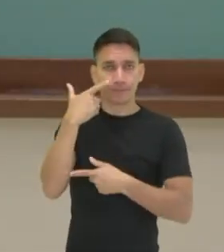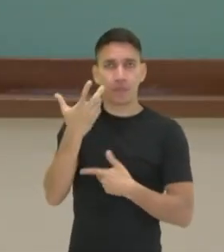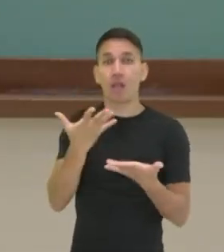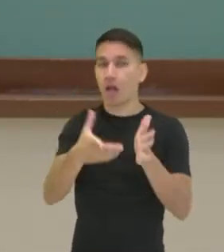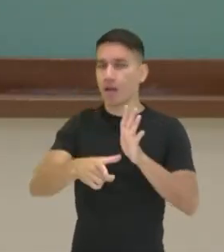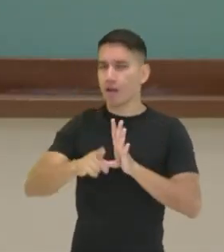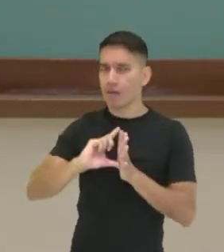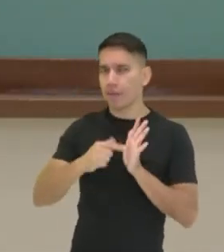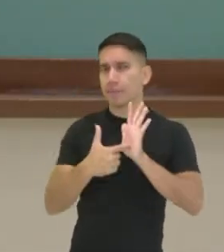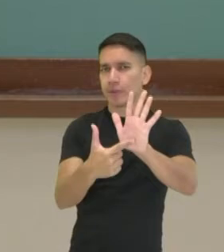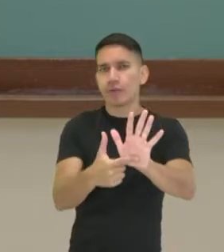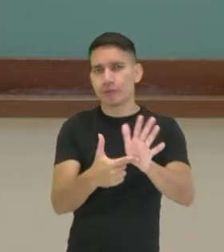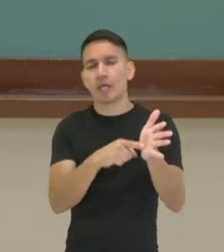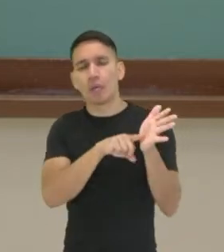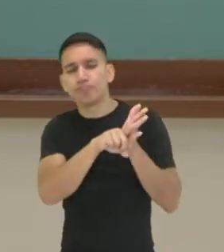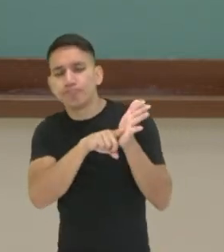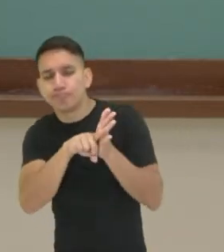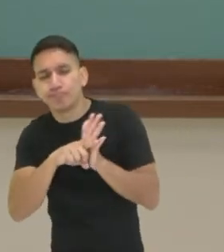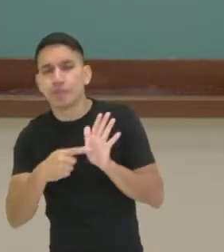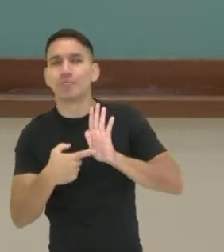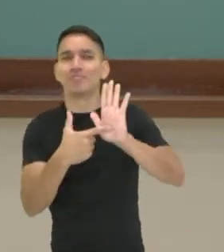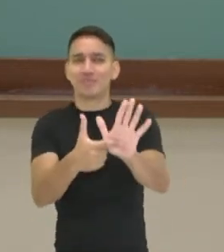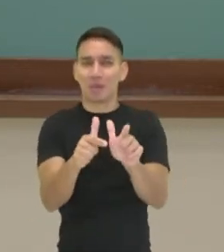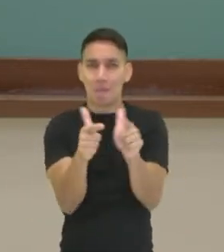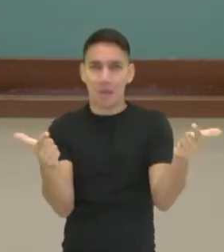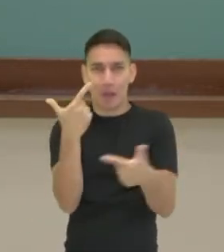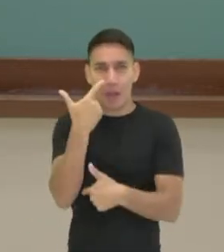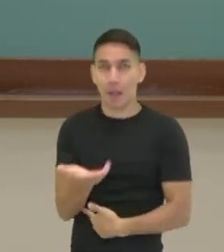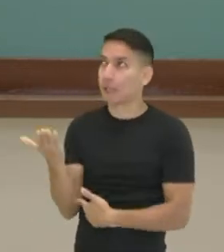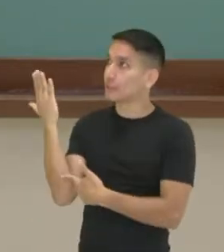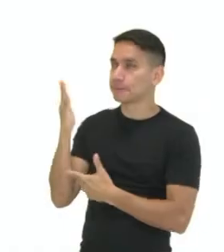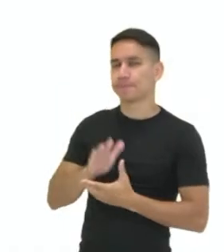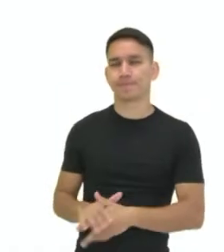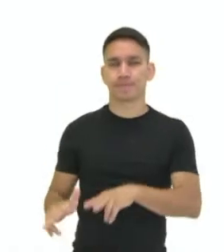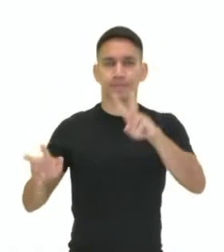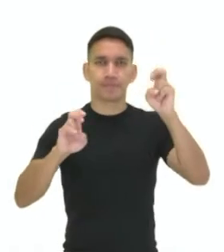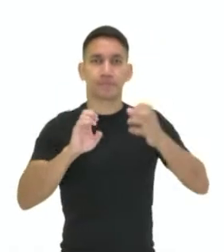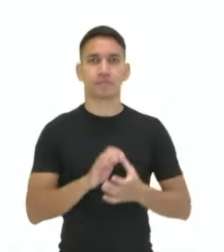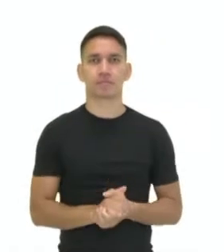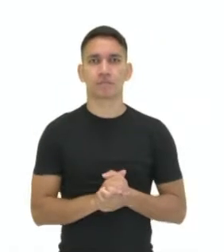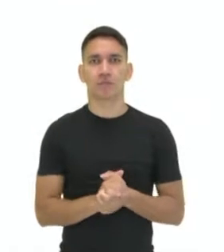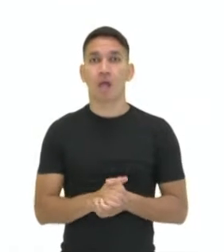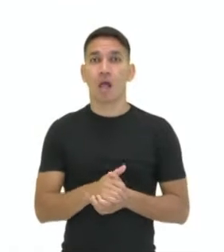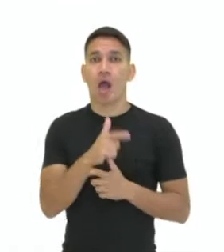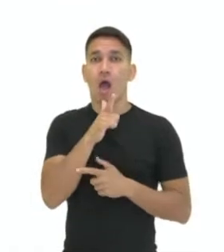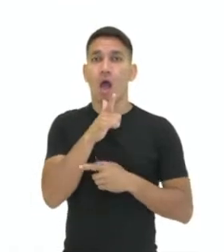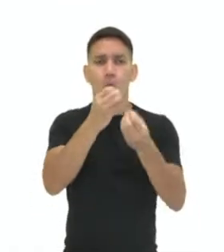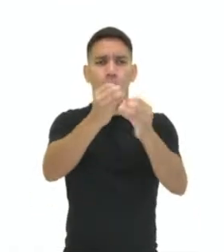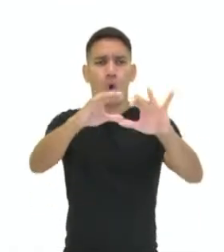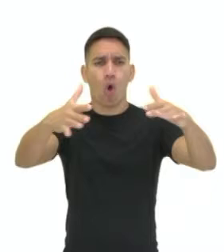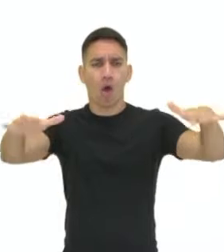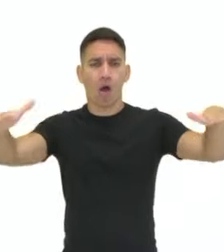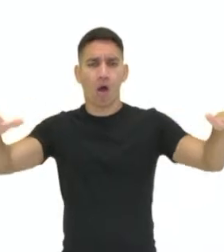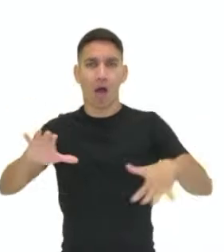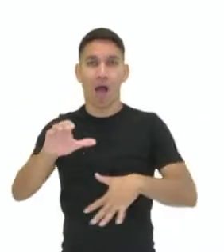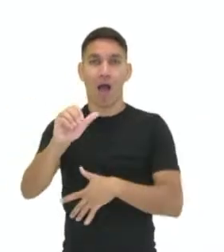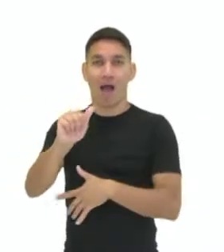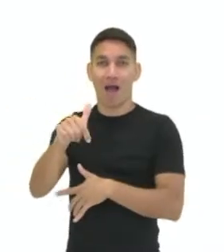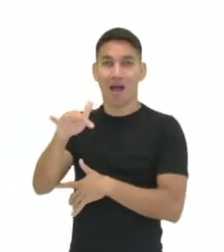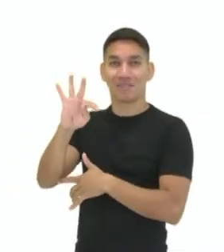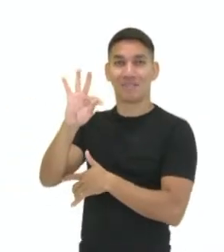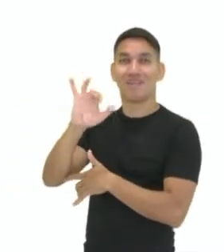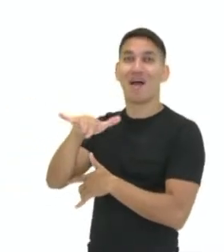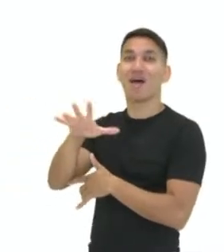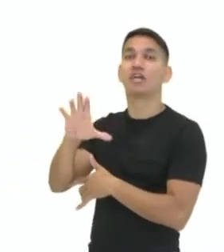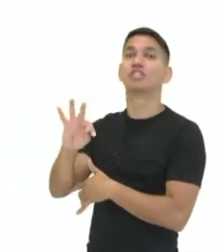aquela reportagem, tá? Então vamos pensar agora numa questão aqui, gente. As correntes do Oceano Atlântico estão ficando mais lentas.